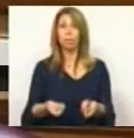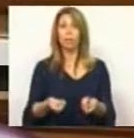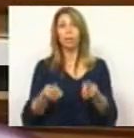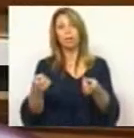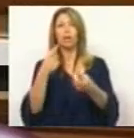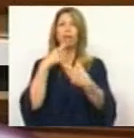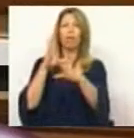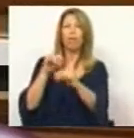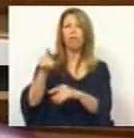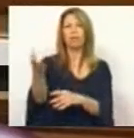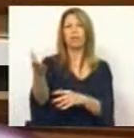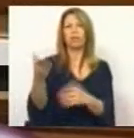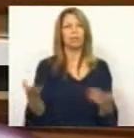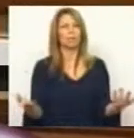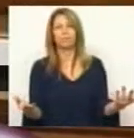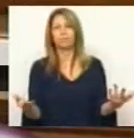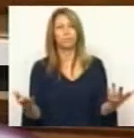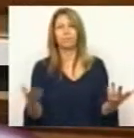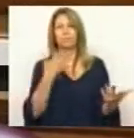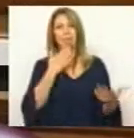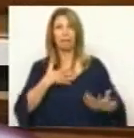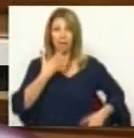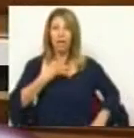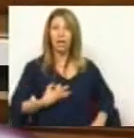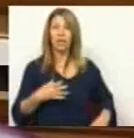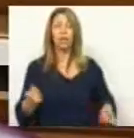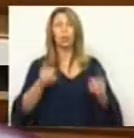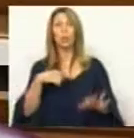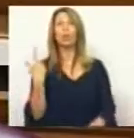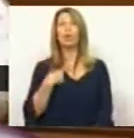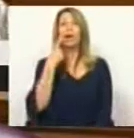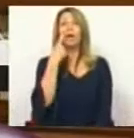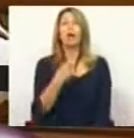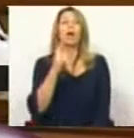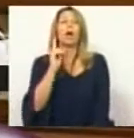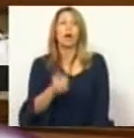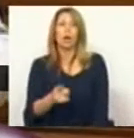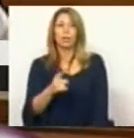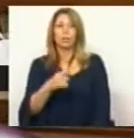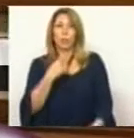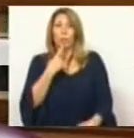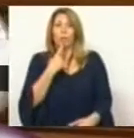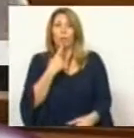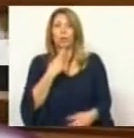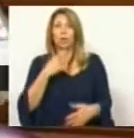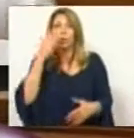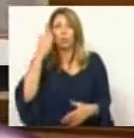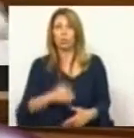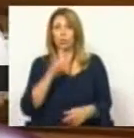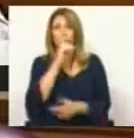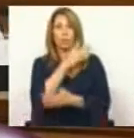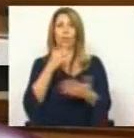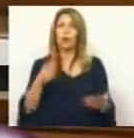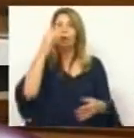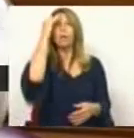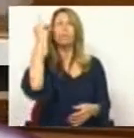essa conversa não pega. Aquilo que nós temos de verificar é que estamos perante uma brutal injustiça. Os professores foram